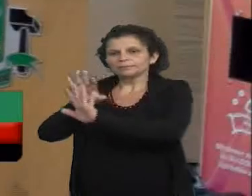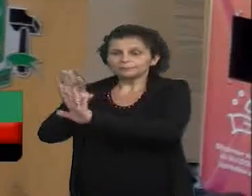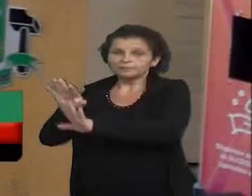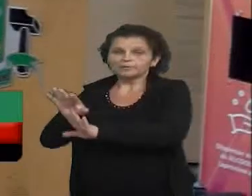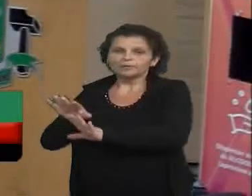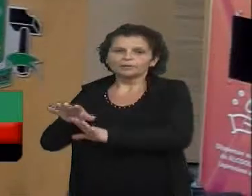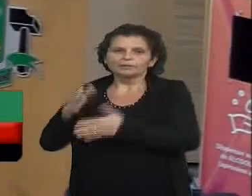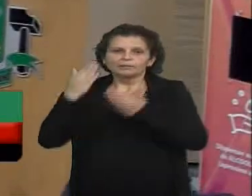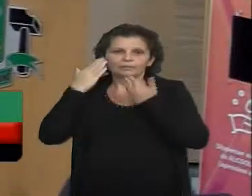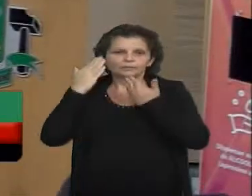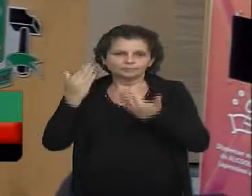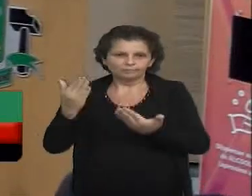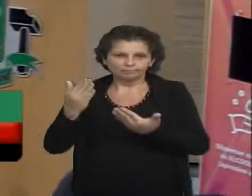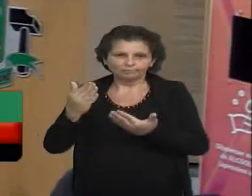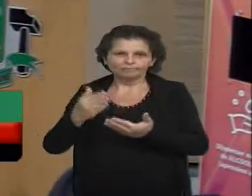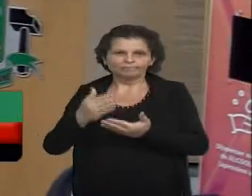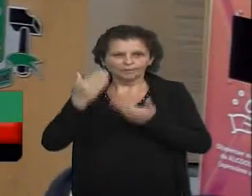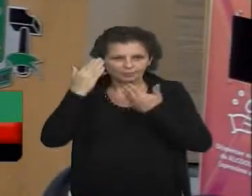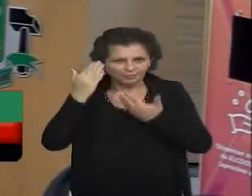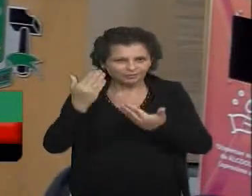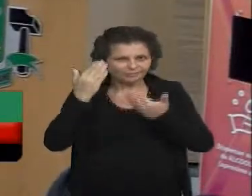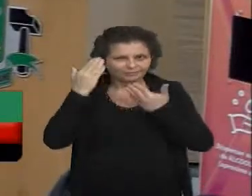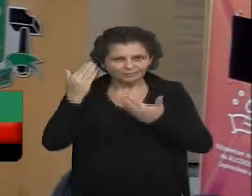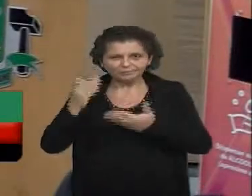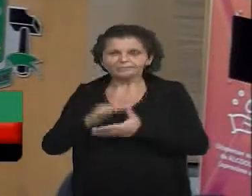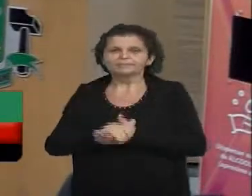Eu que agradeço, viu? Muito obrigado, viu?